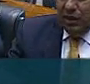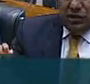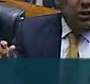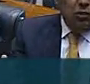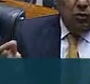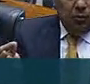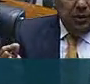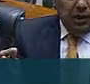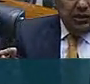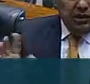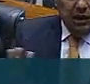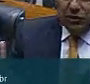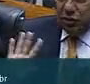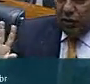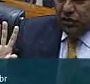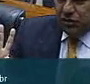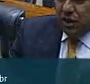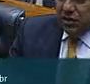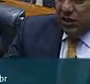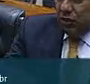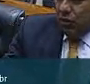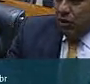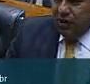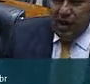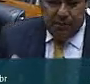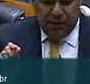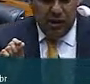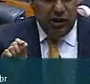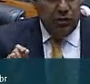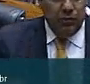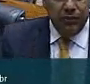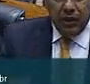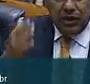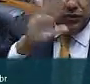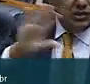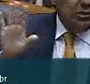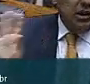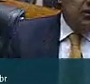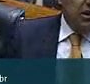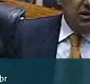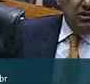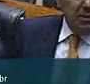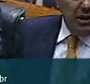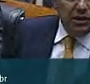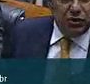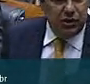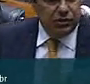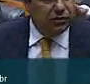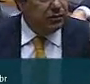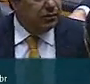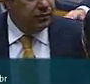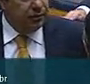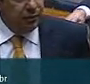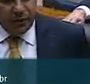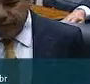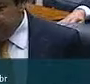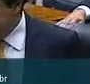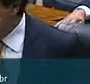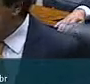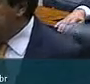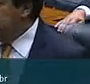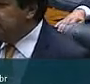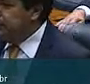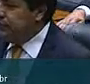entendimento, é claro o regimento, de que o horário marcado para a reunião, ela se inicia. Se não houver